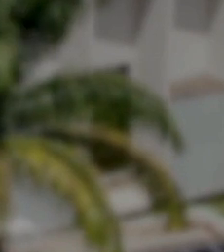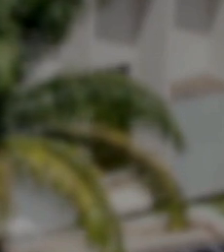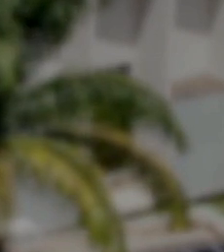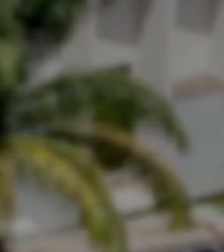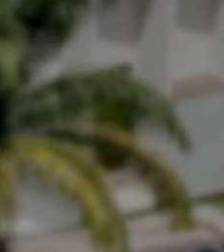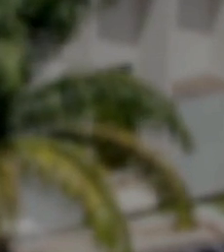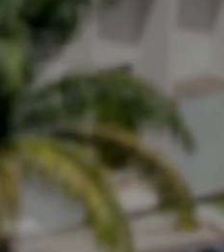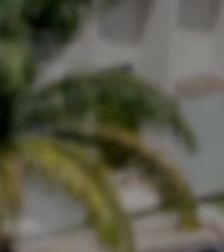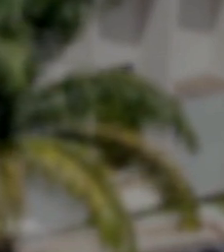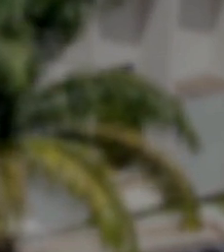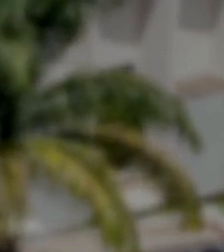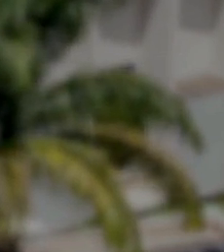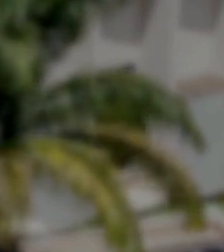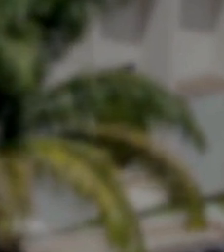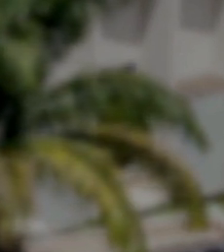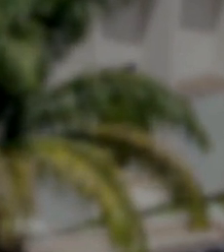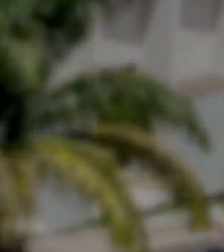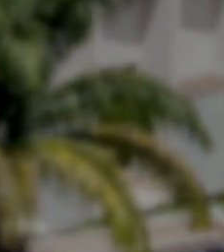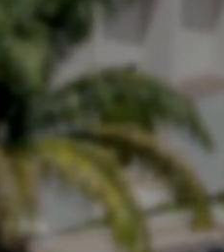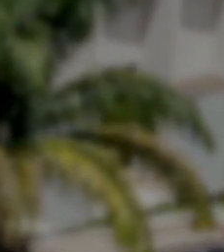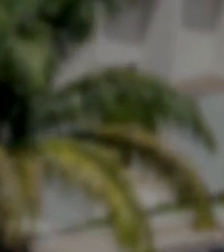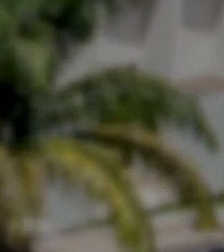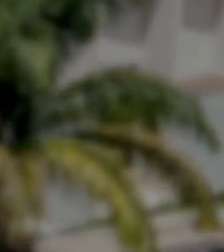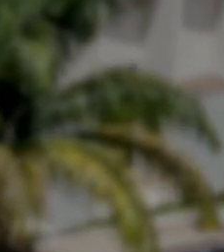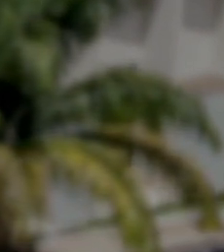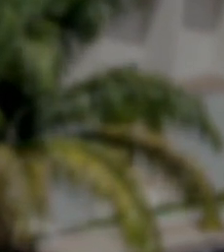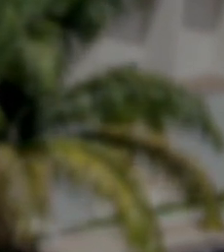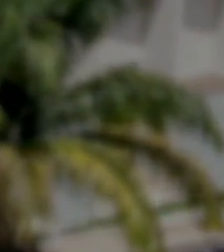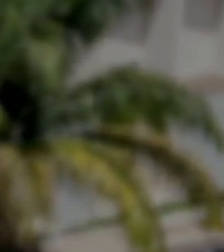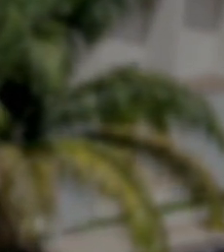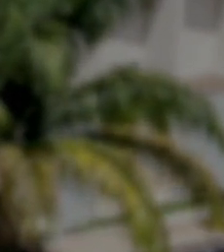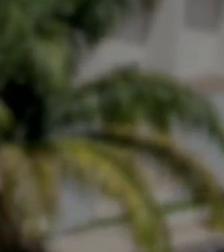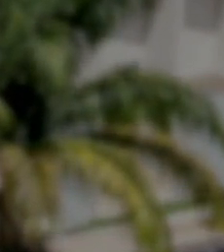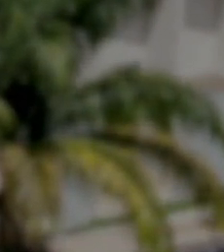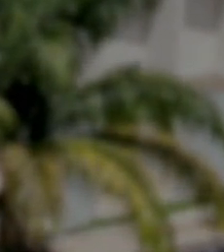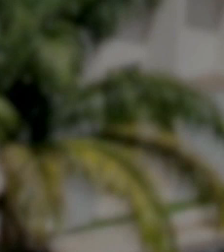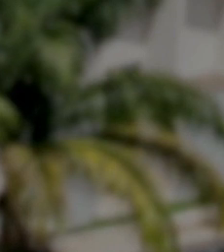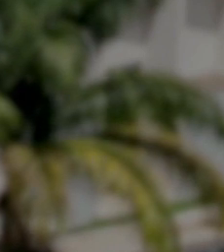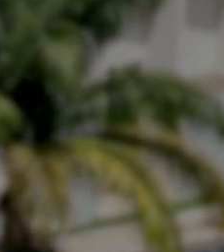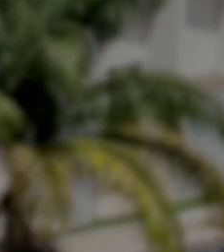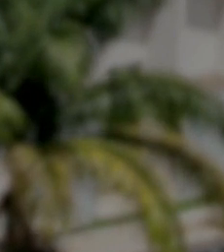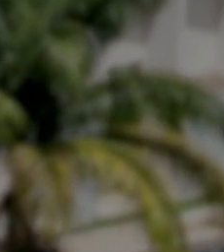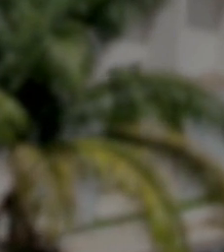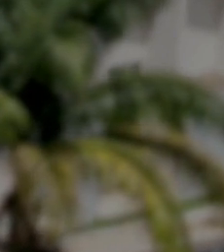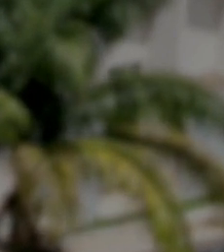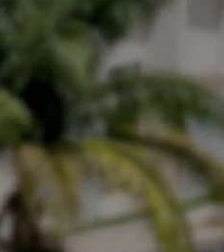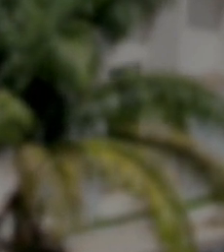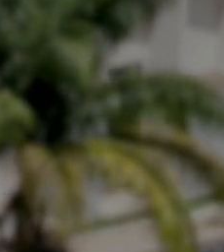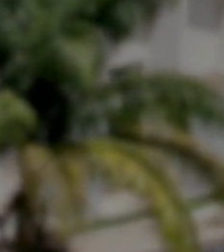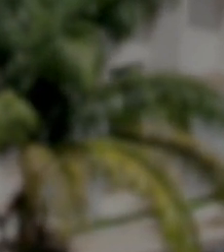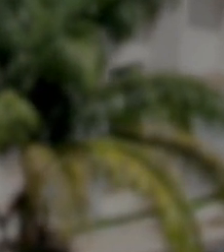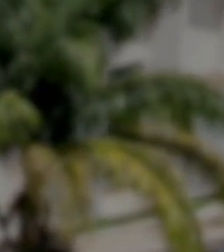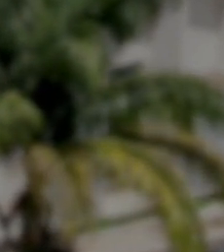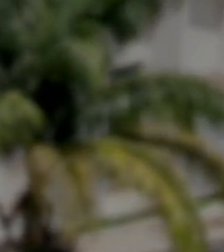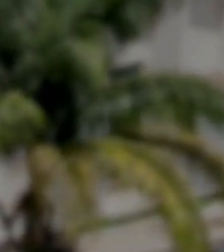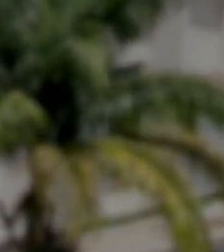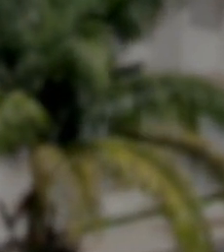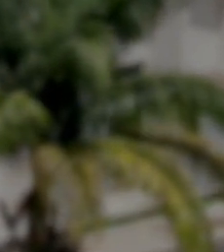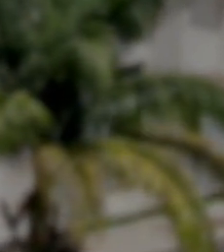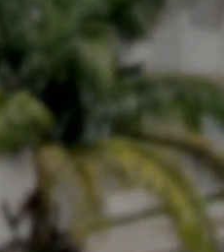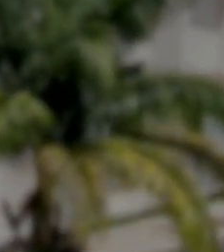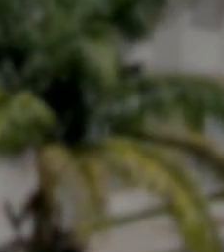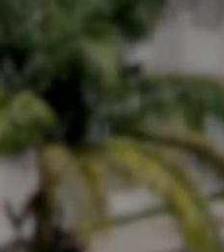60anos@imbb.org.br. O Ministério de Missões informa que no dia 25 de outubro, às